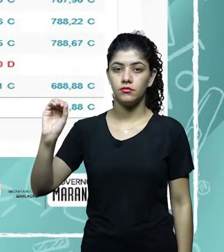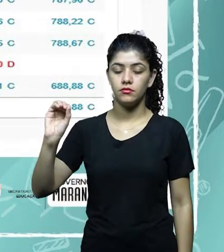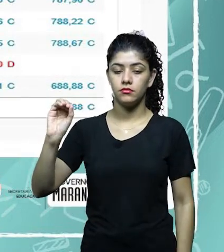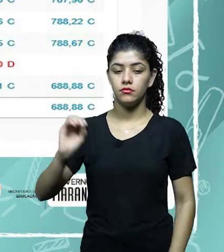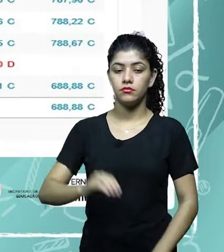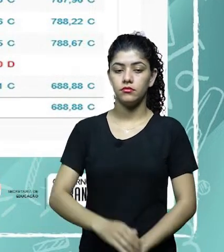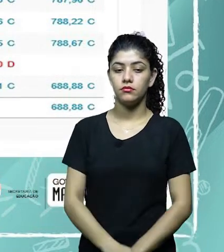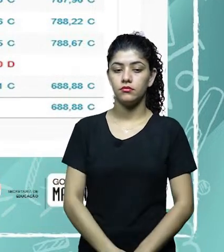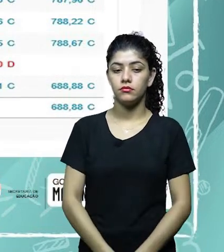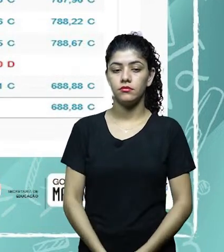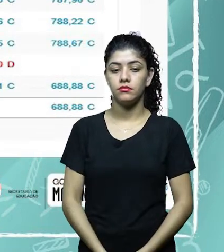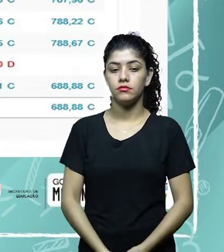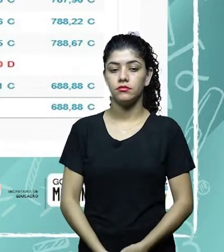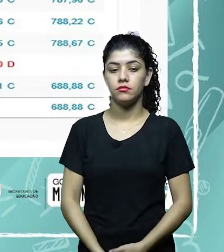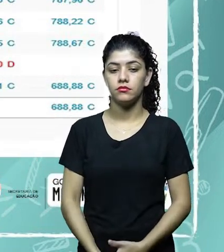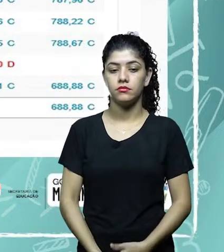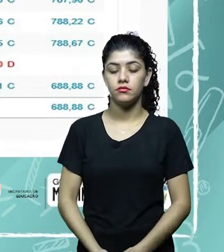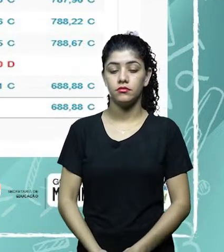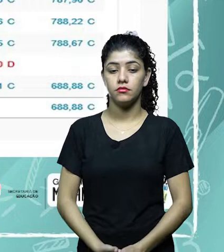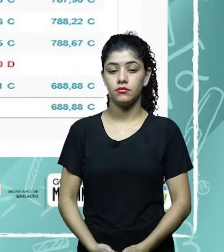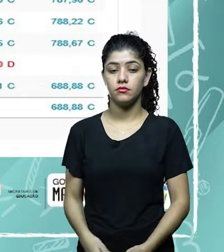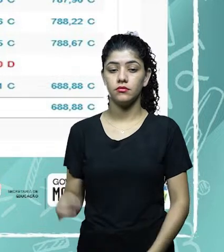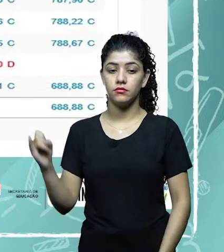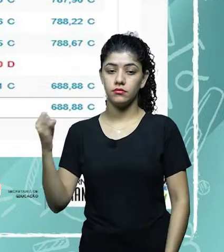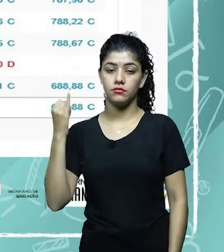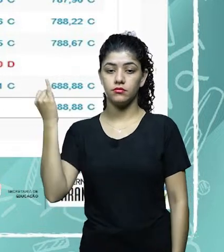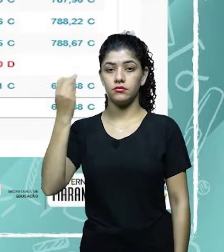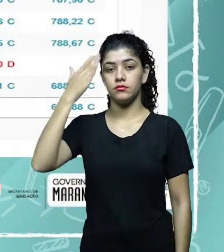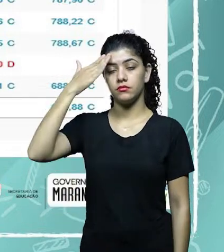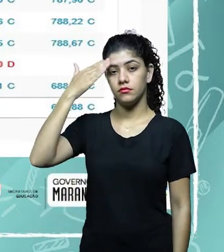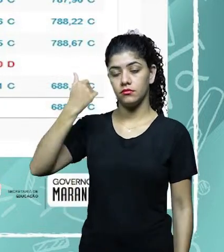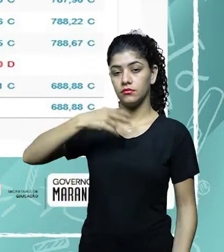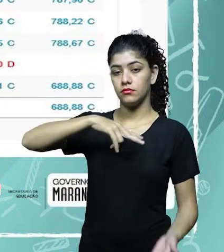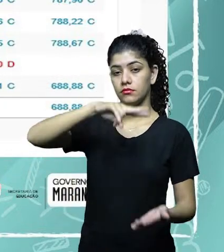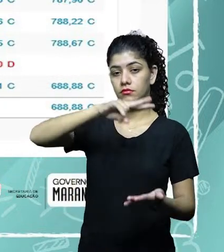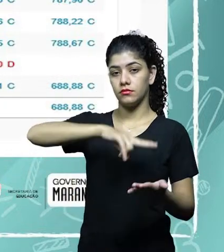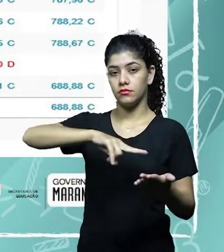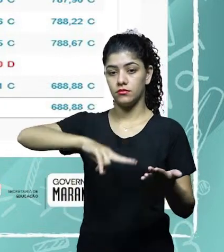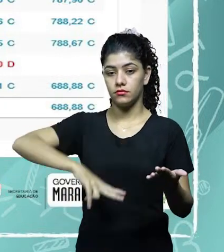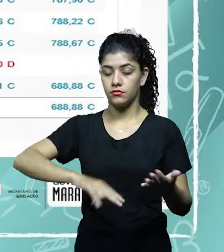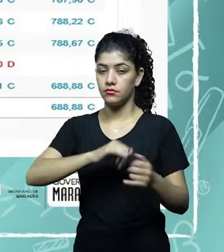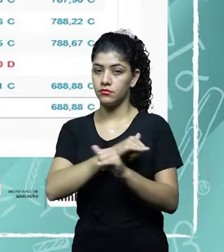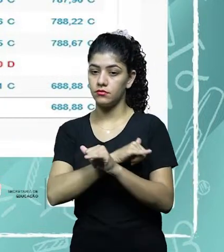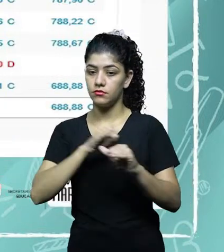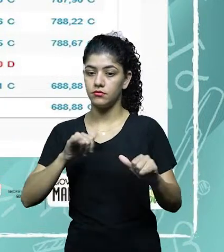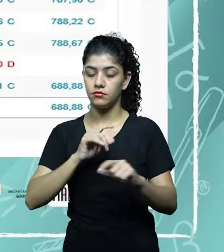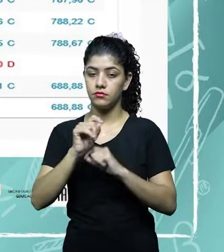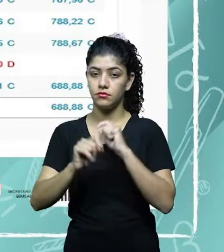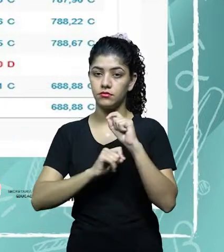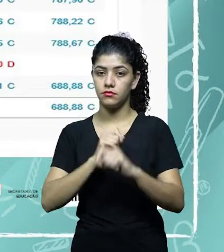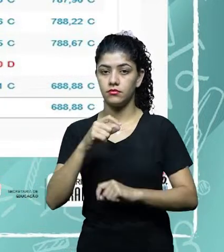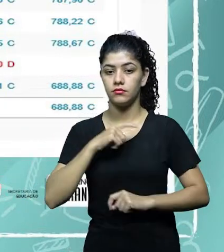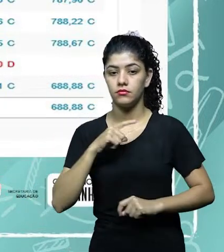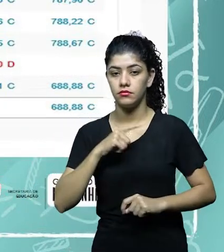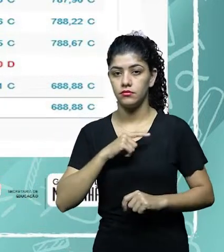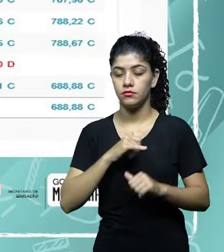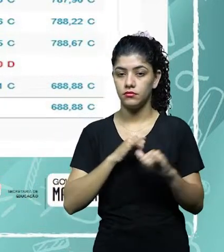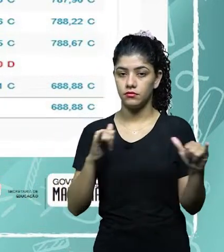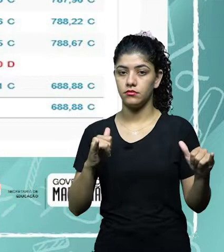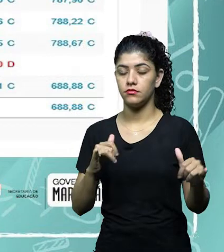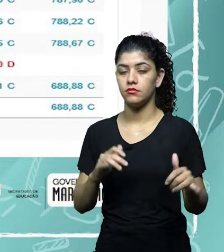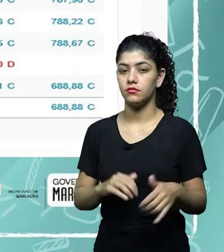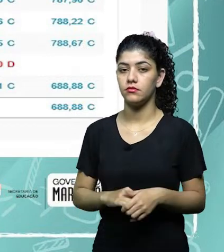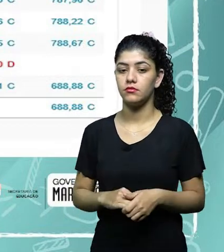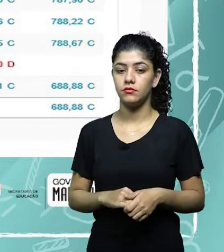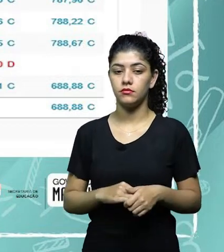olha só. É muito importante a gente saber ler um relatório, certo? Essas informações aqui é que vão dar suporte